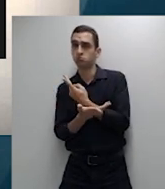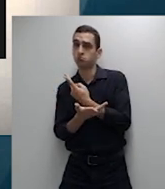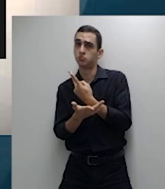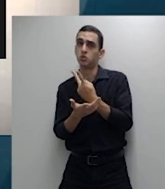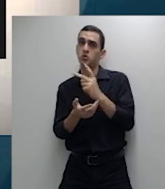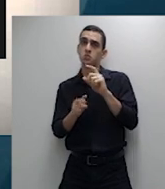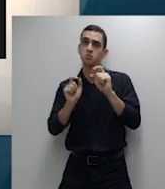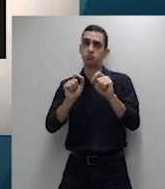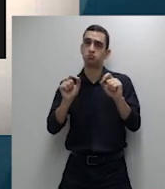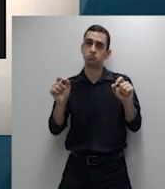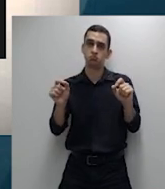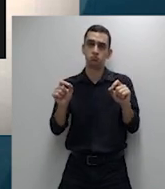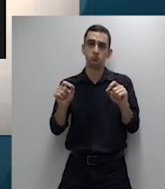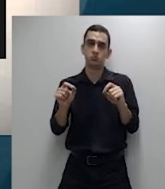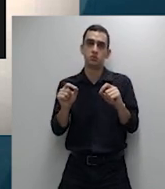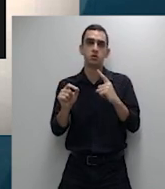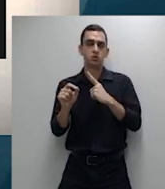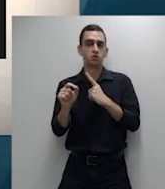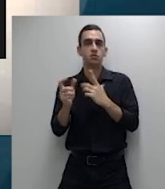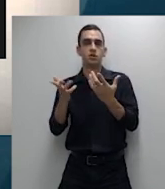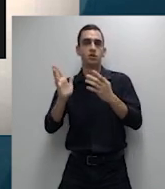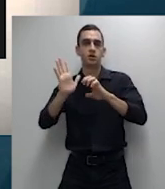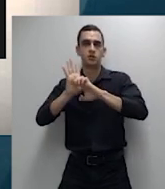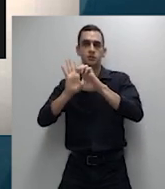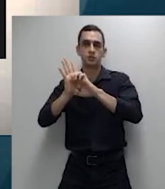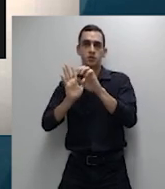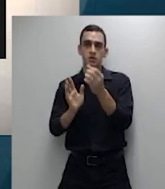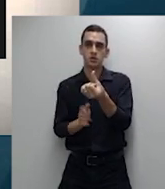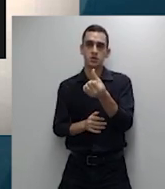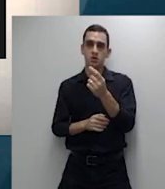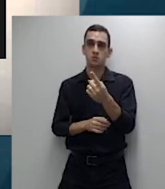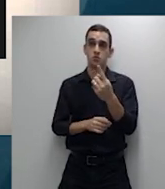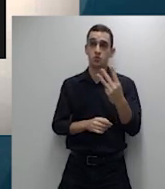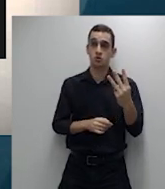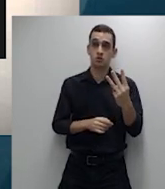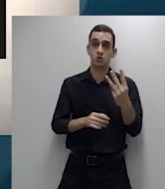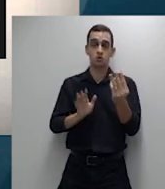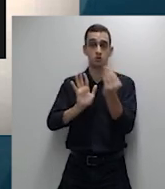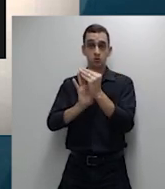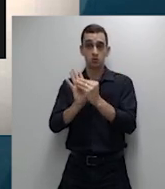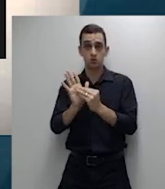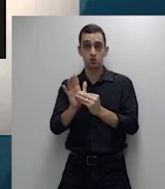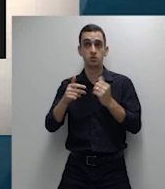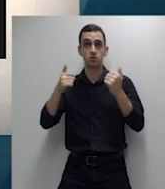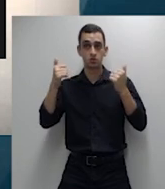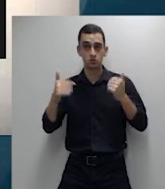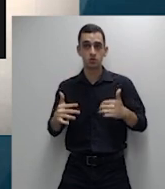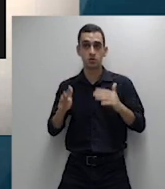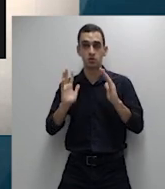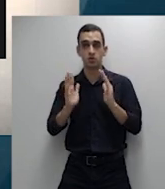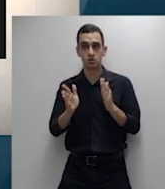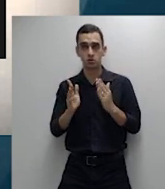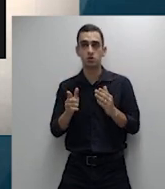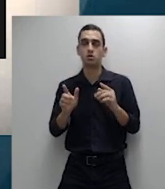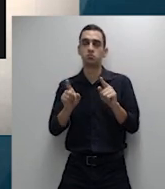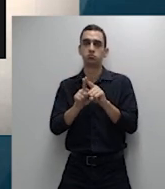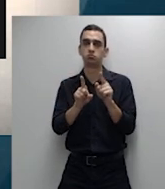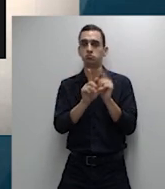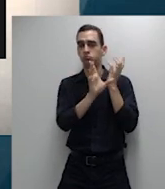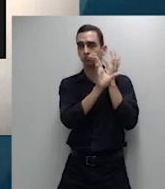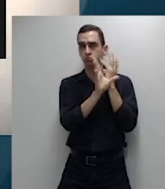tocante nas balizas da cláusula 6.3 a totalidade da questão